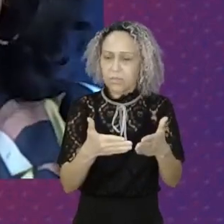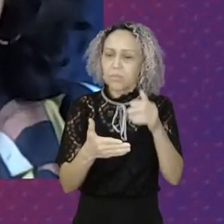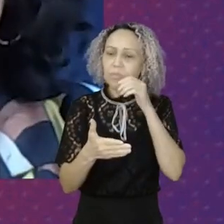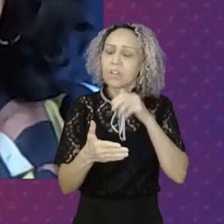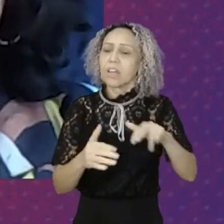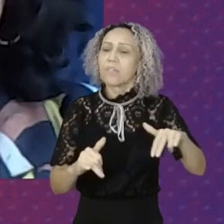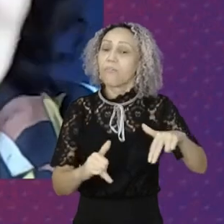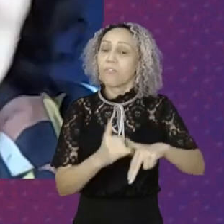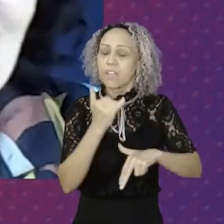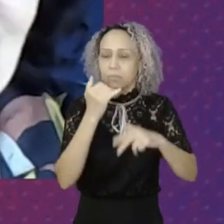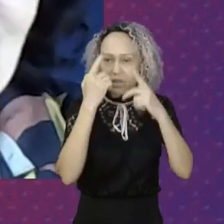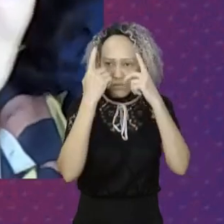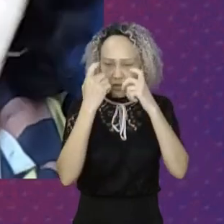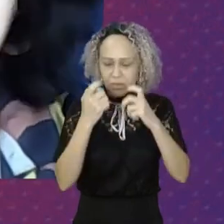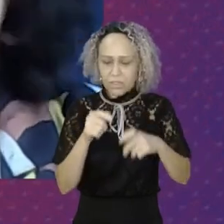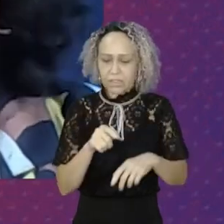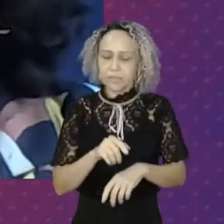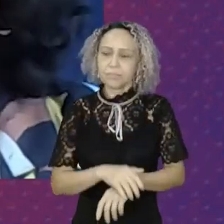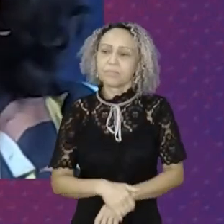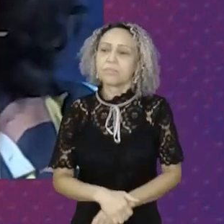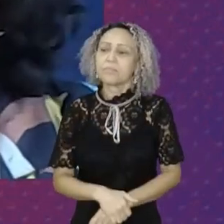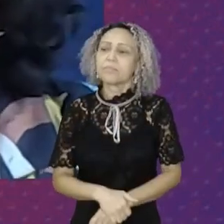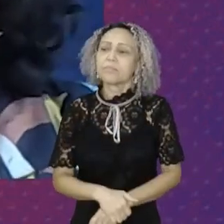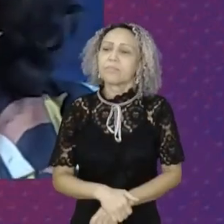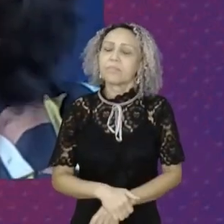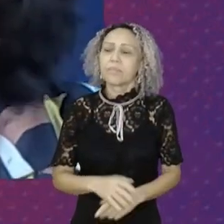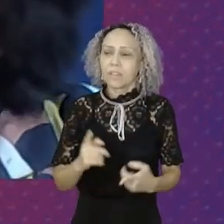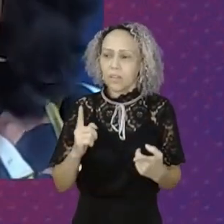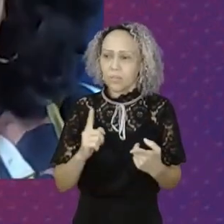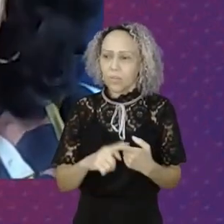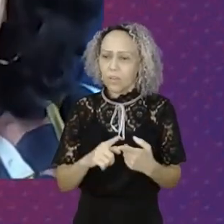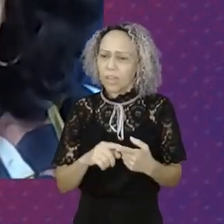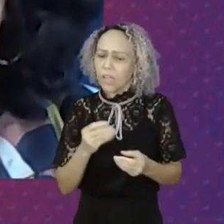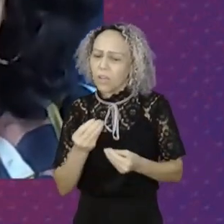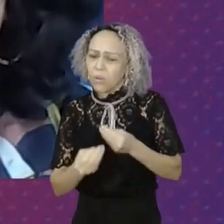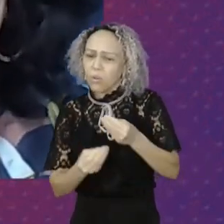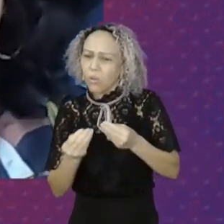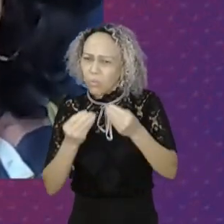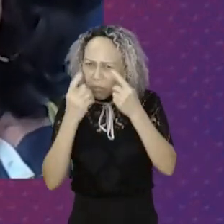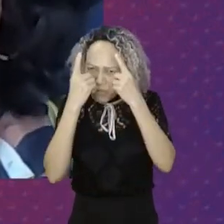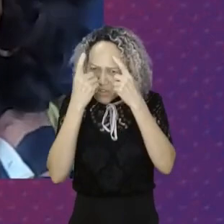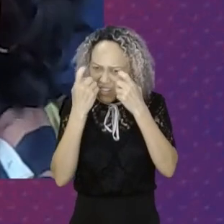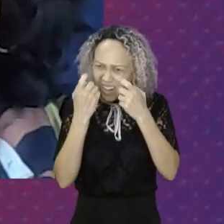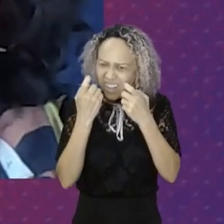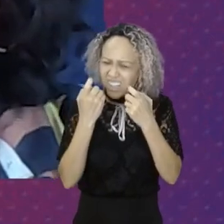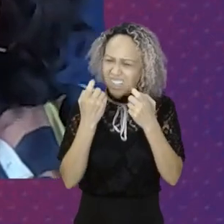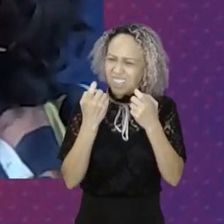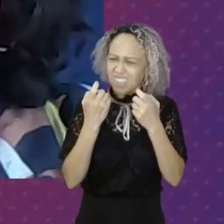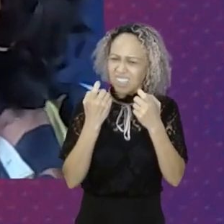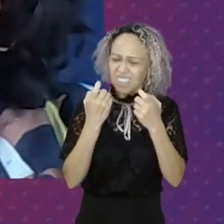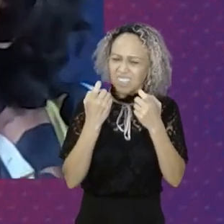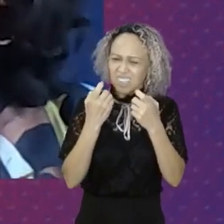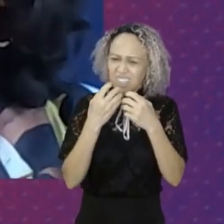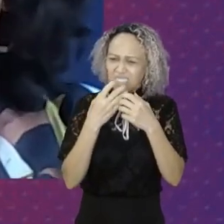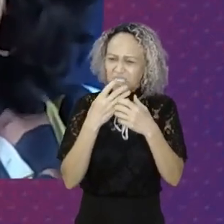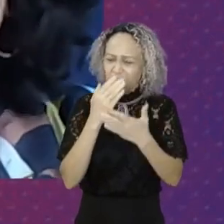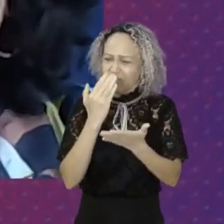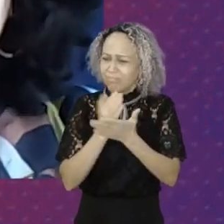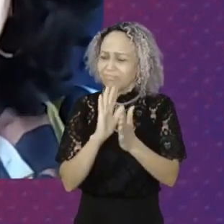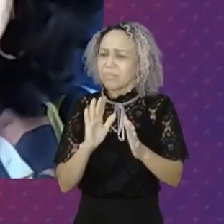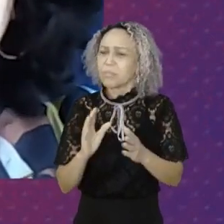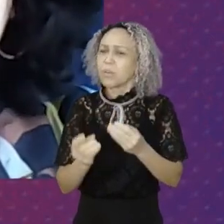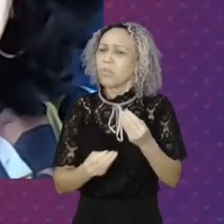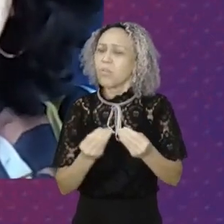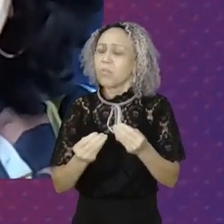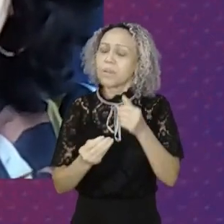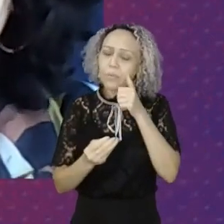Grande avanço aí também. Porque para superar a violência, as mulheres têm que ter autonomia econômica. Muitas